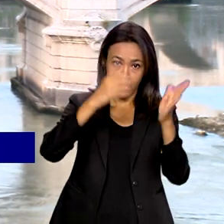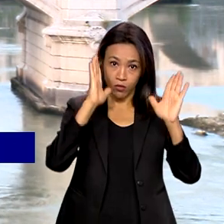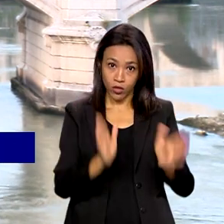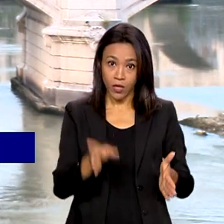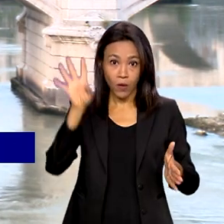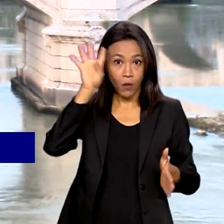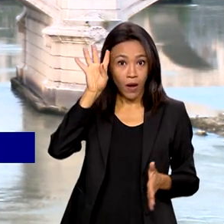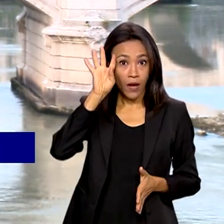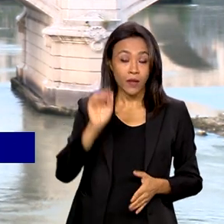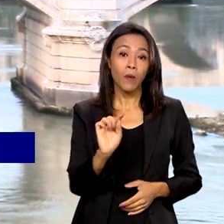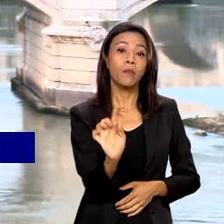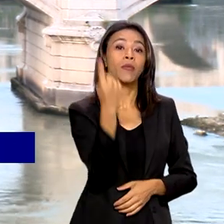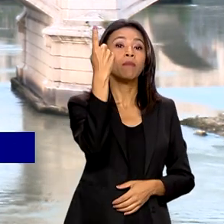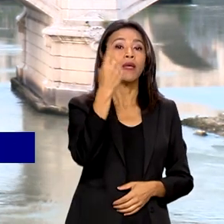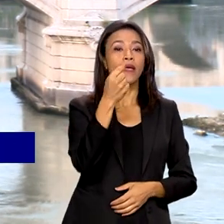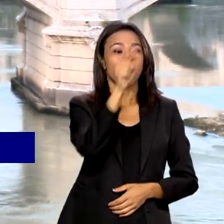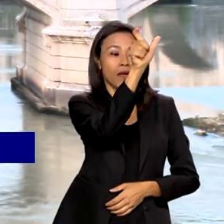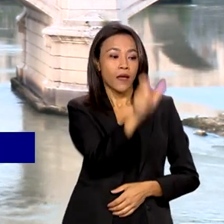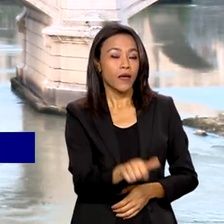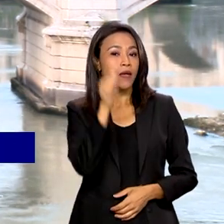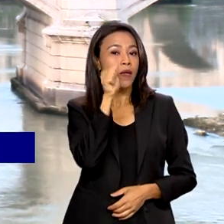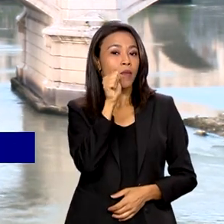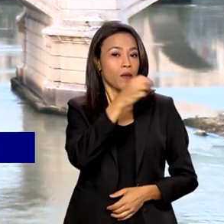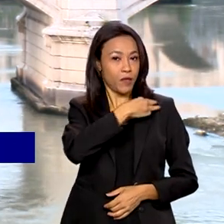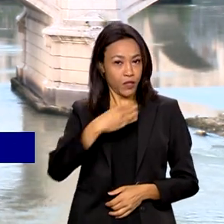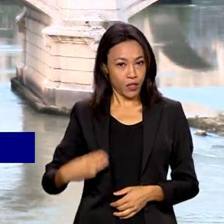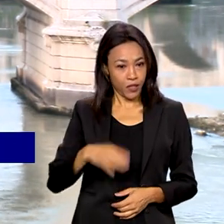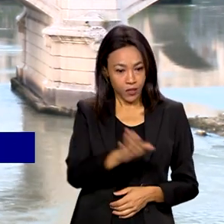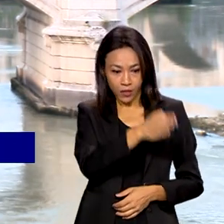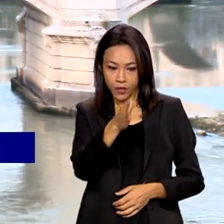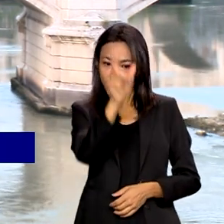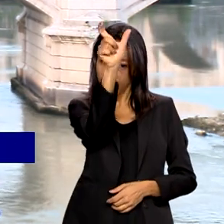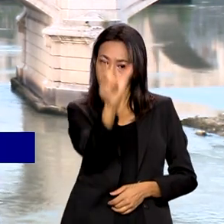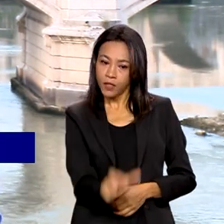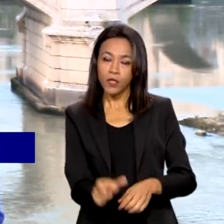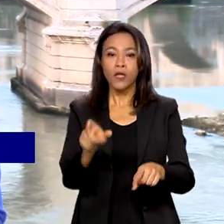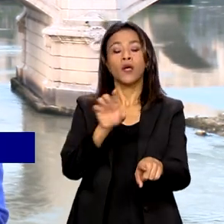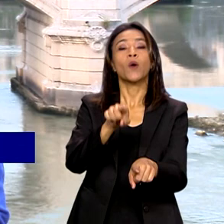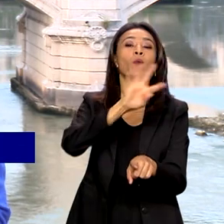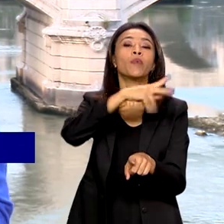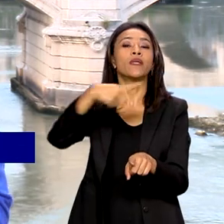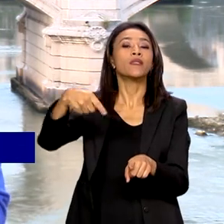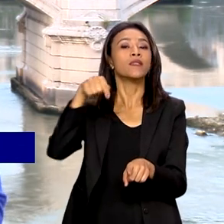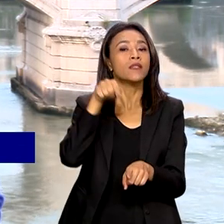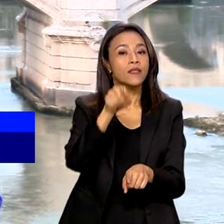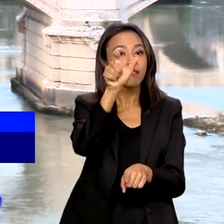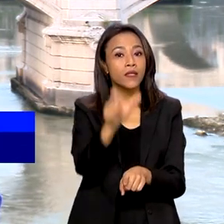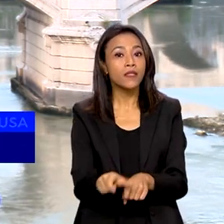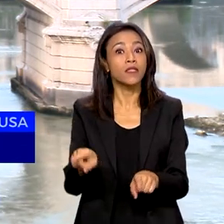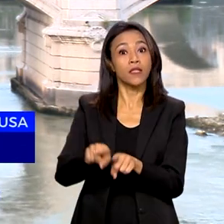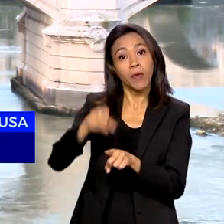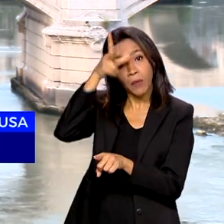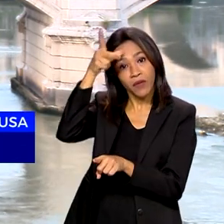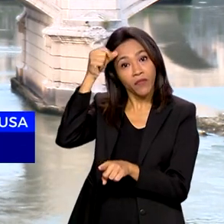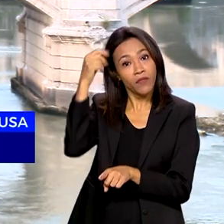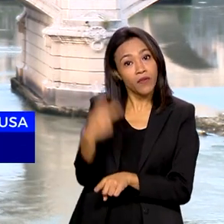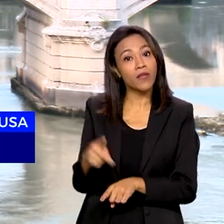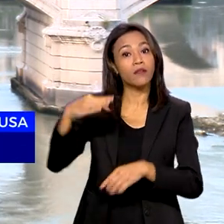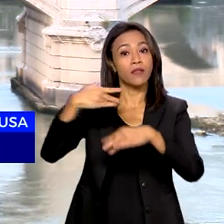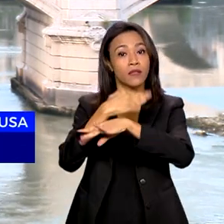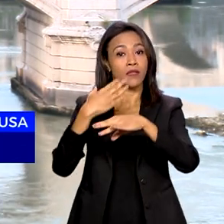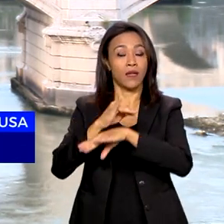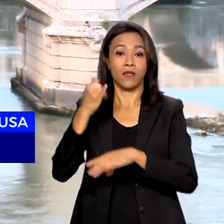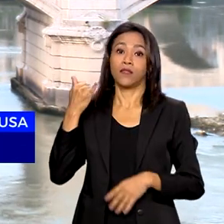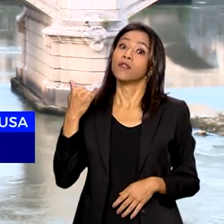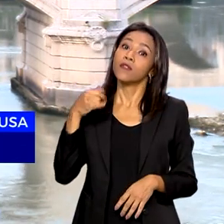com a primeira-ministra Giorgia Meloni, com o presidente Sérgio Mattarella e o prefeito de Roma, Roberto Gualtieri.